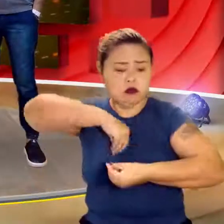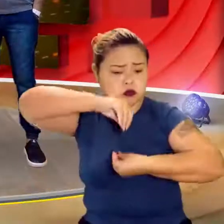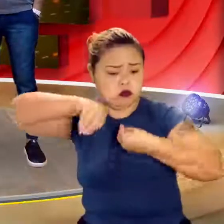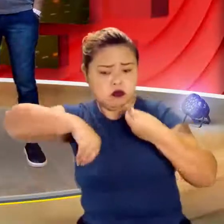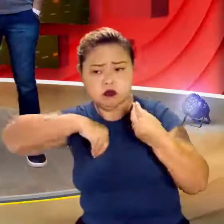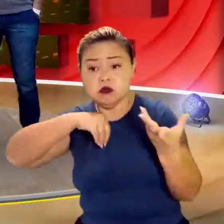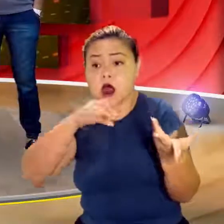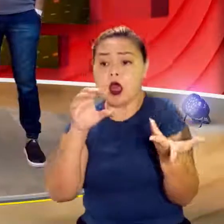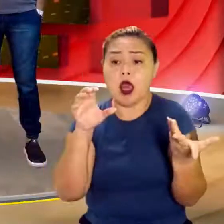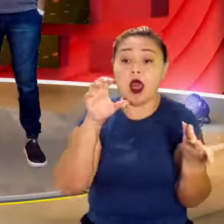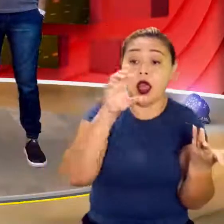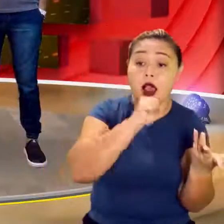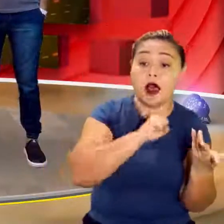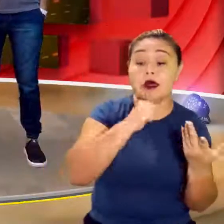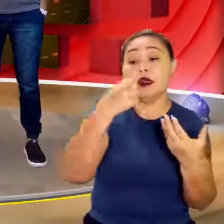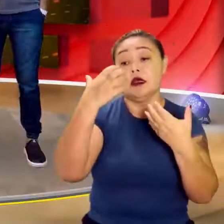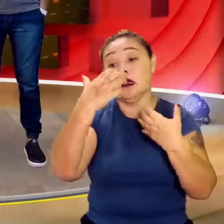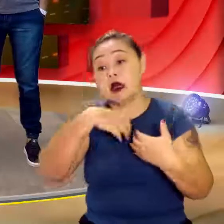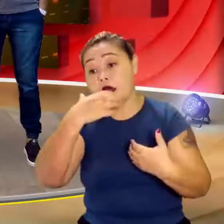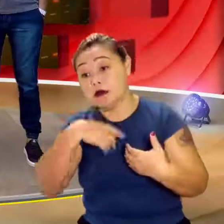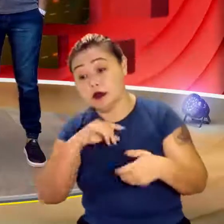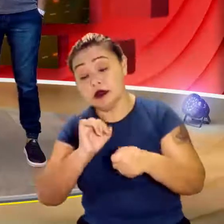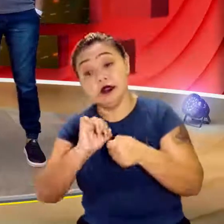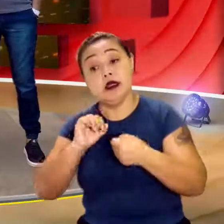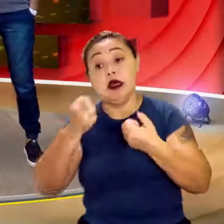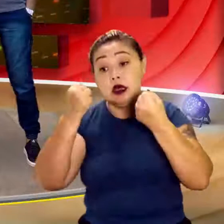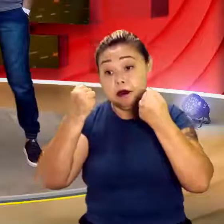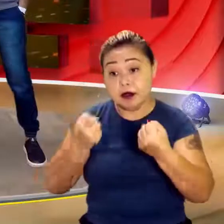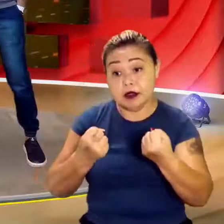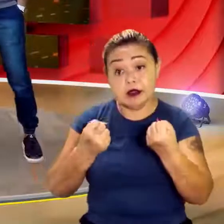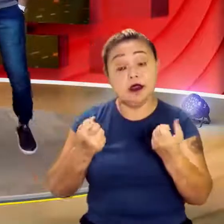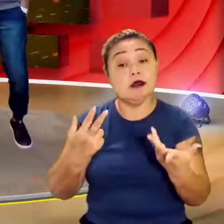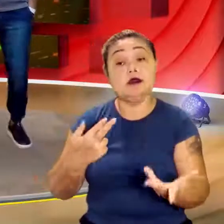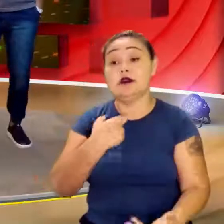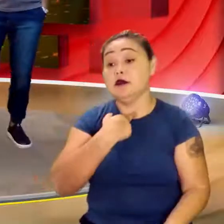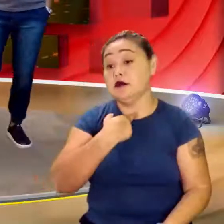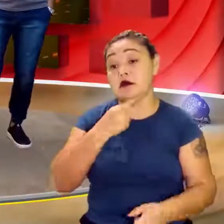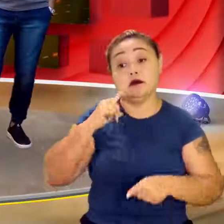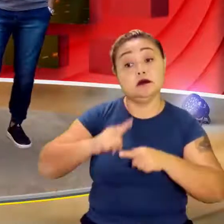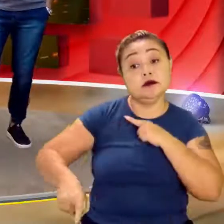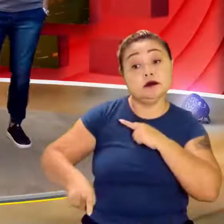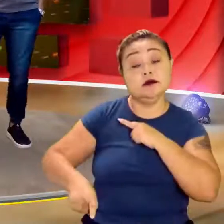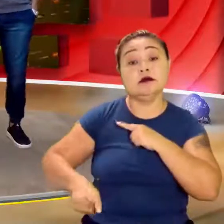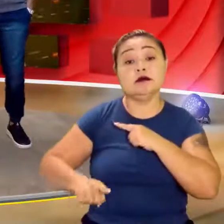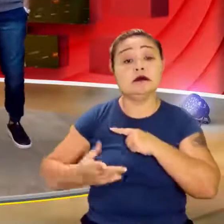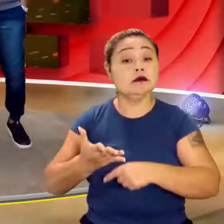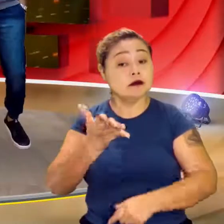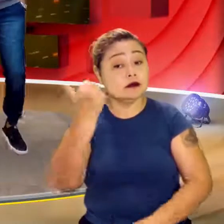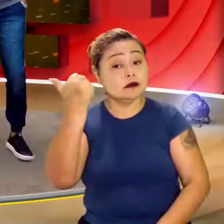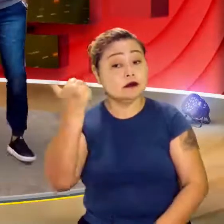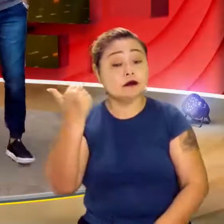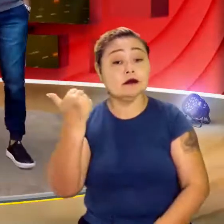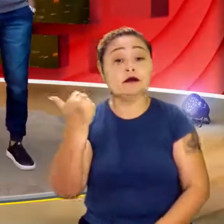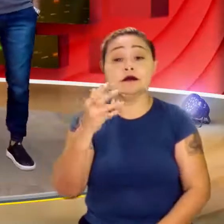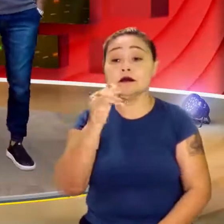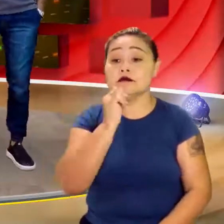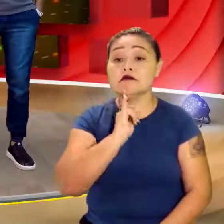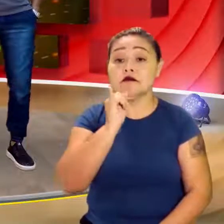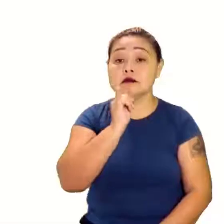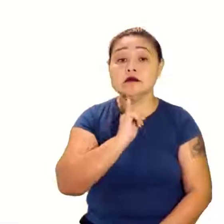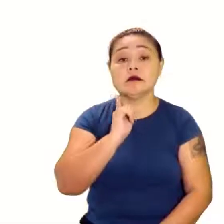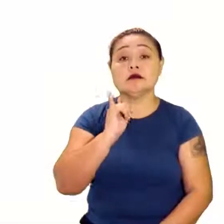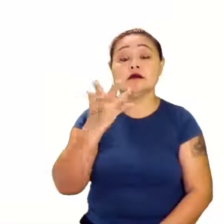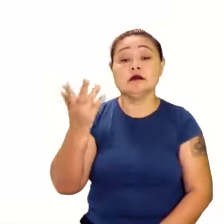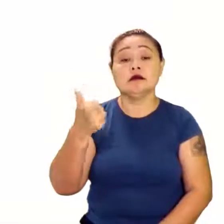a laranja com a maçã na hora de pesar. Porque ele então, não vai deixar. Uhum. Bora ver então, olha lá. Por exemplo, raiz